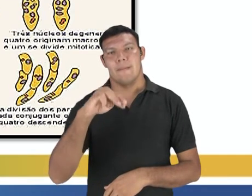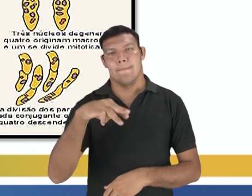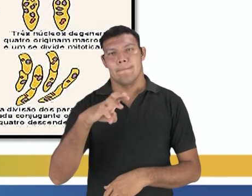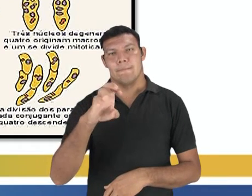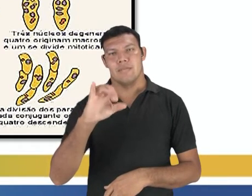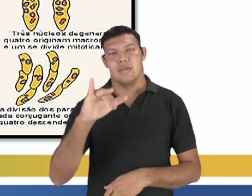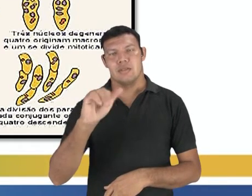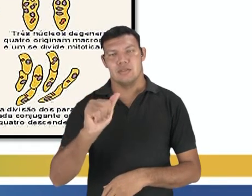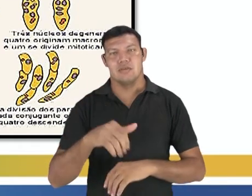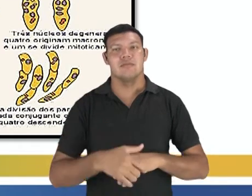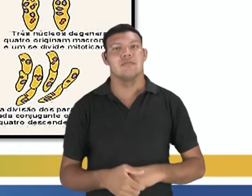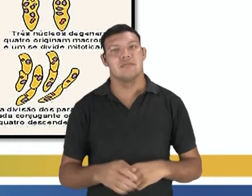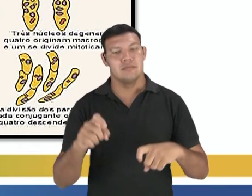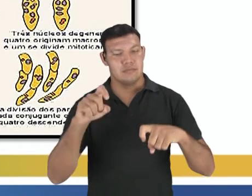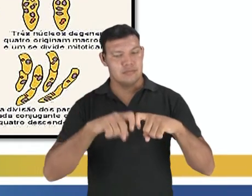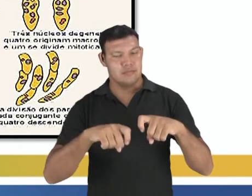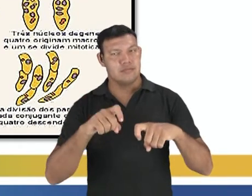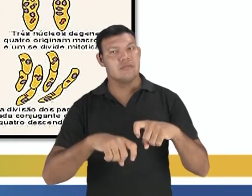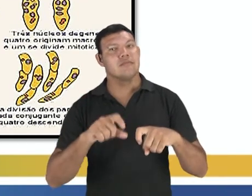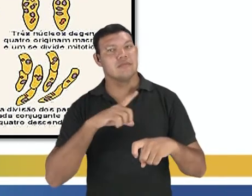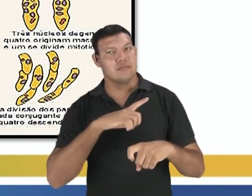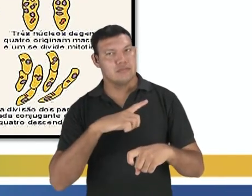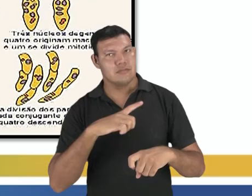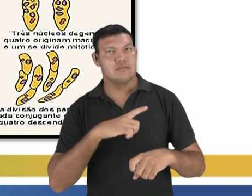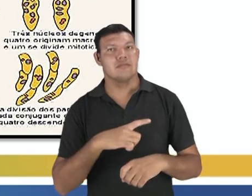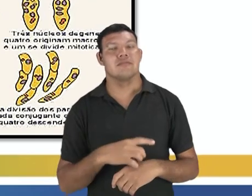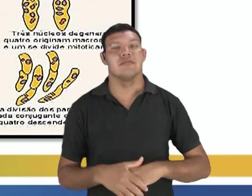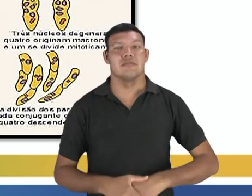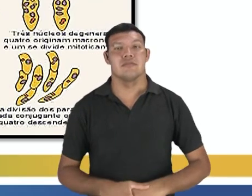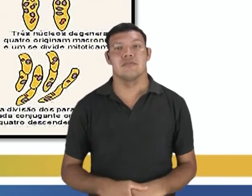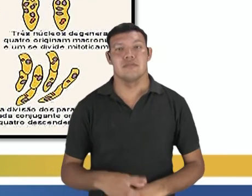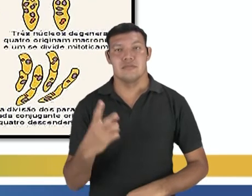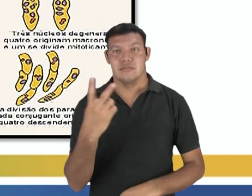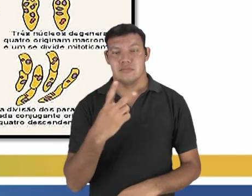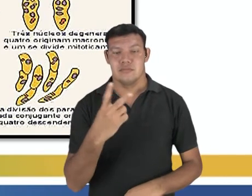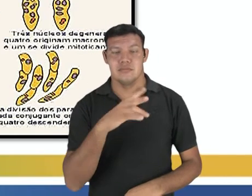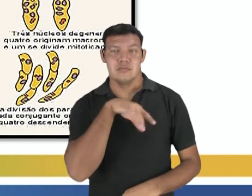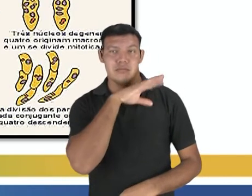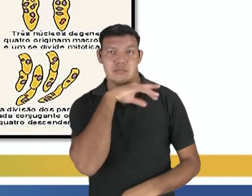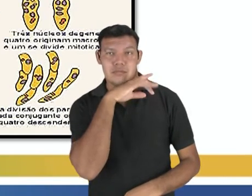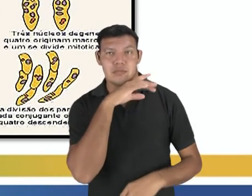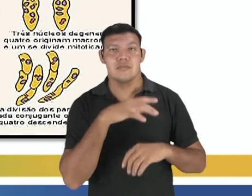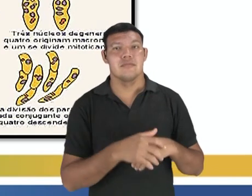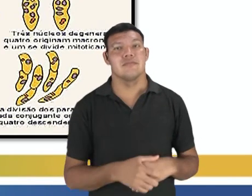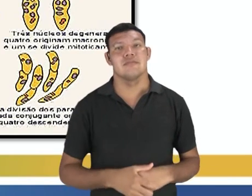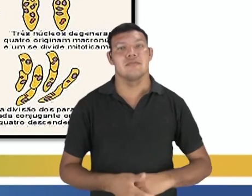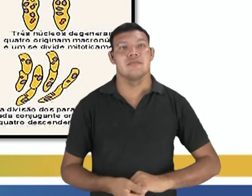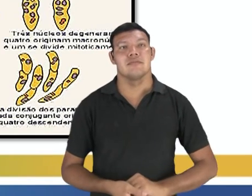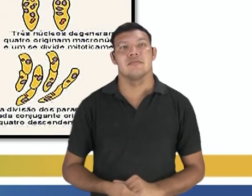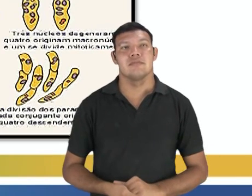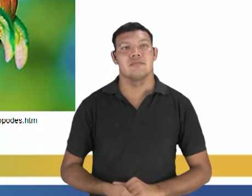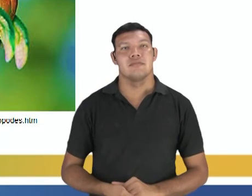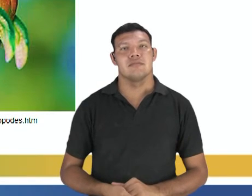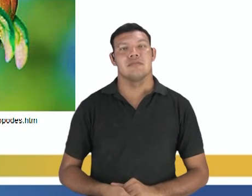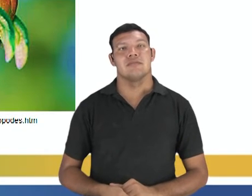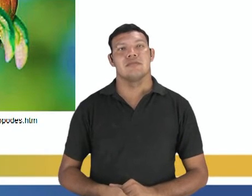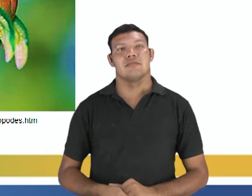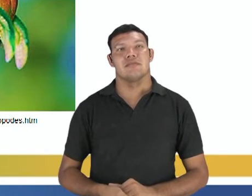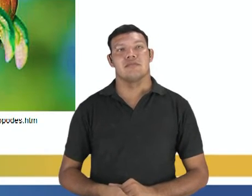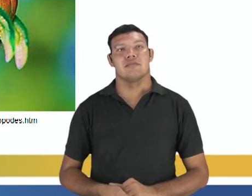a reprodução sexuada, que é aquela que a gente precisa de dois indivíduos, através de um processo chamado de